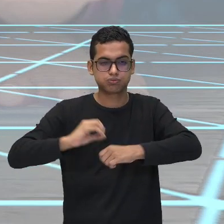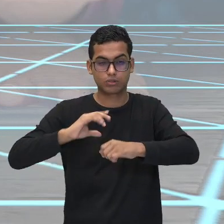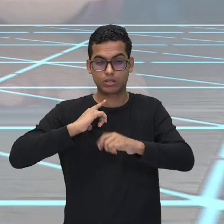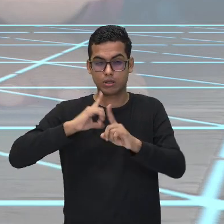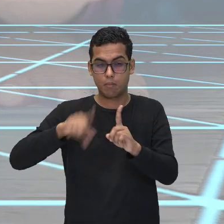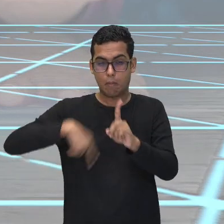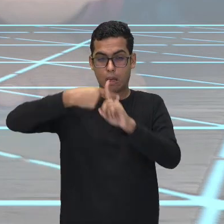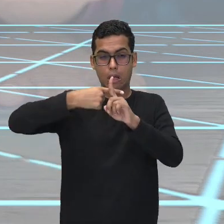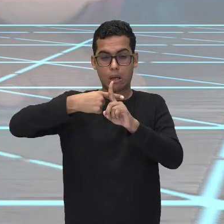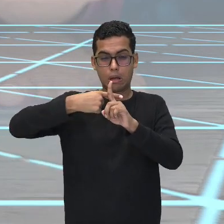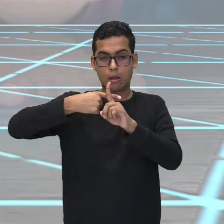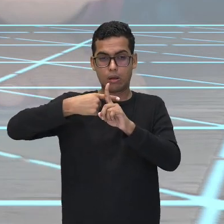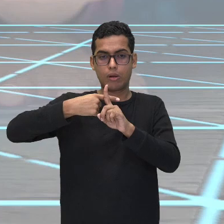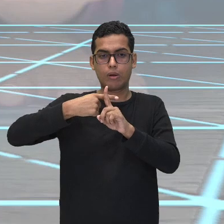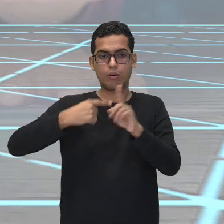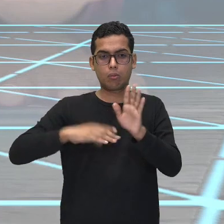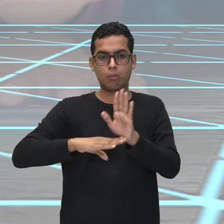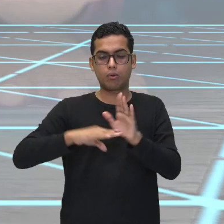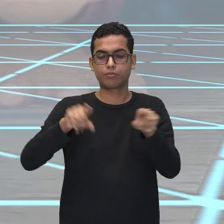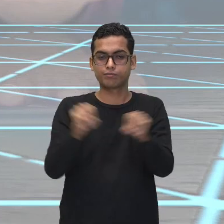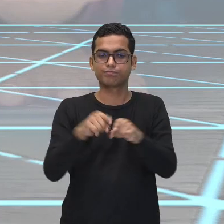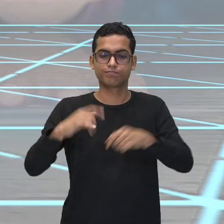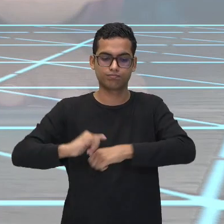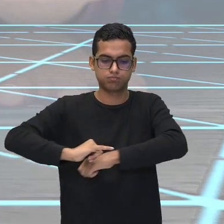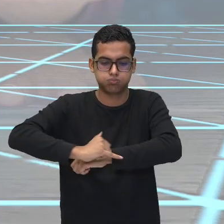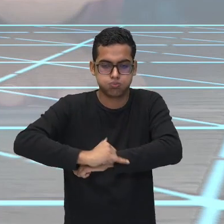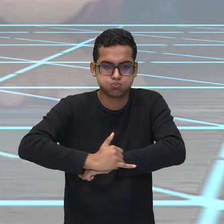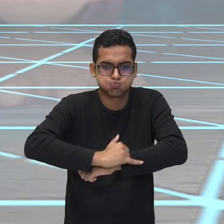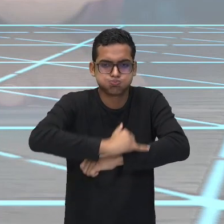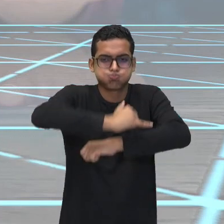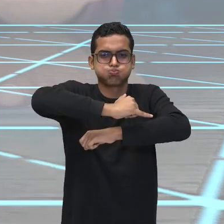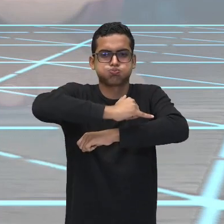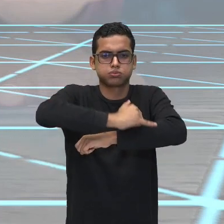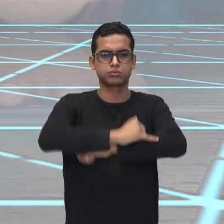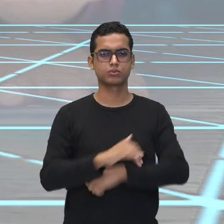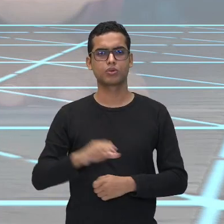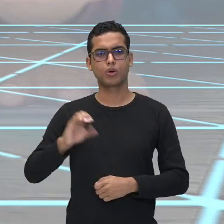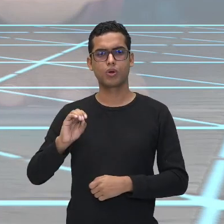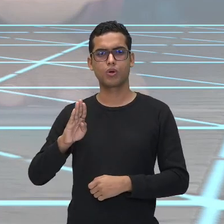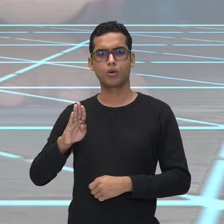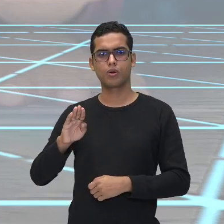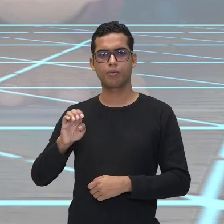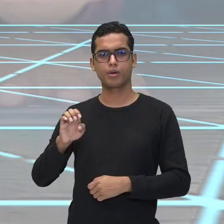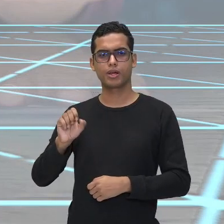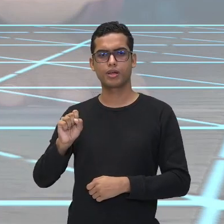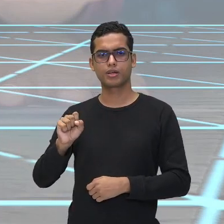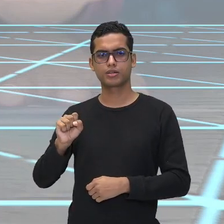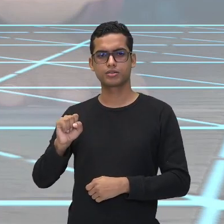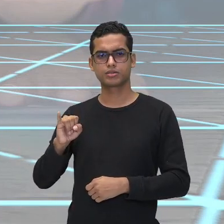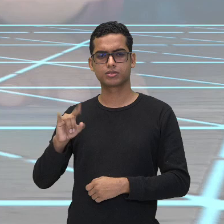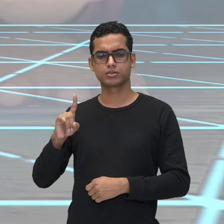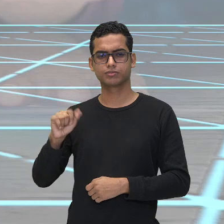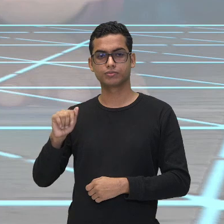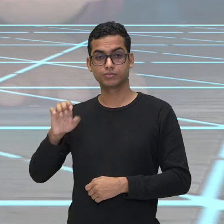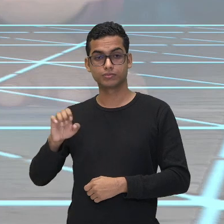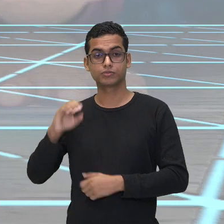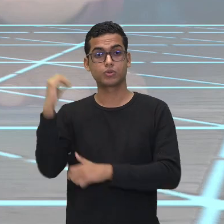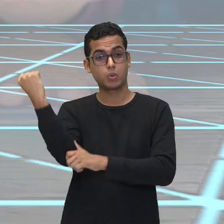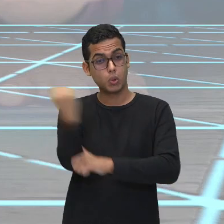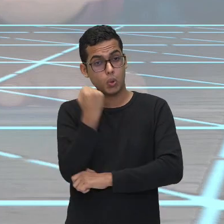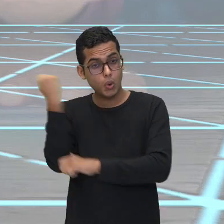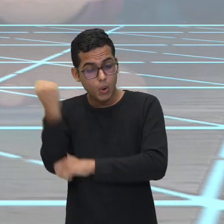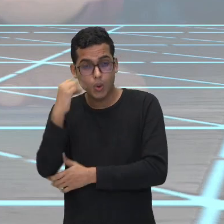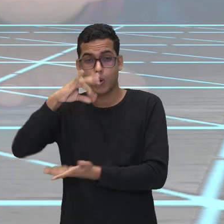gordura, acaba se entrando num quadro de obesidade. E o que é obesidade? Obesidade ela é uma doença crônica caracterizada